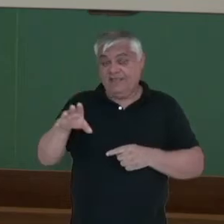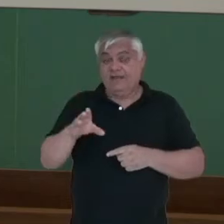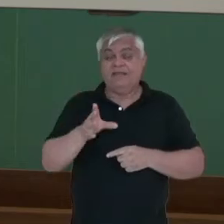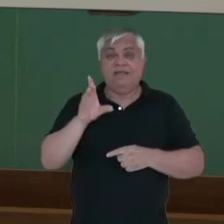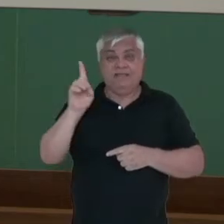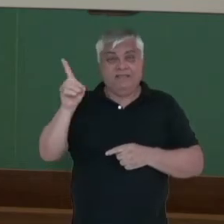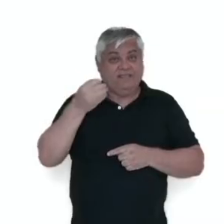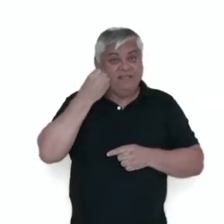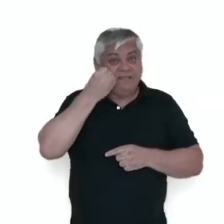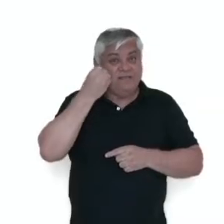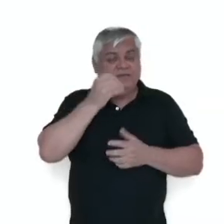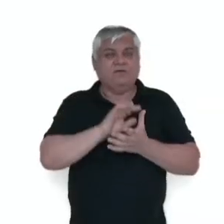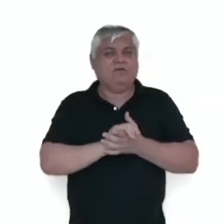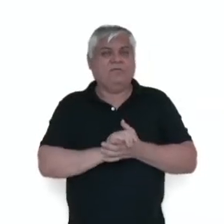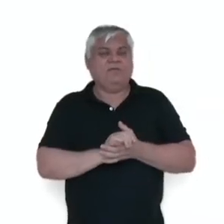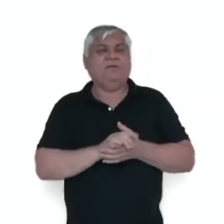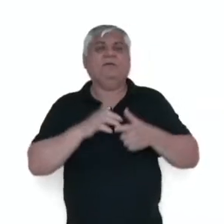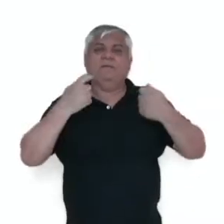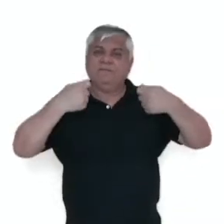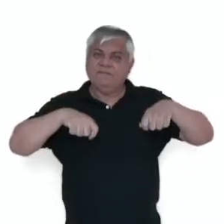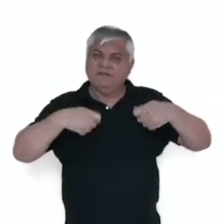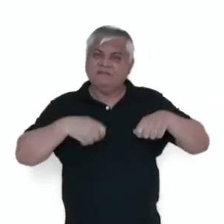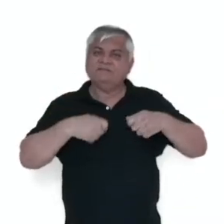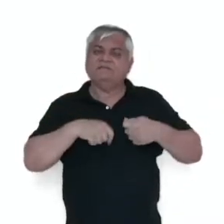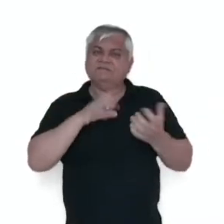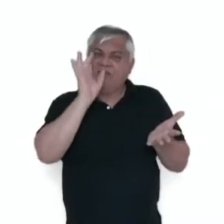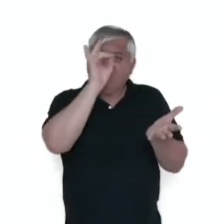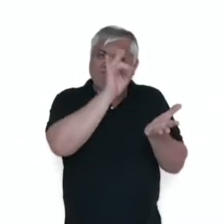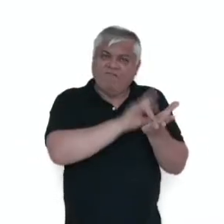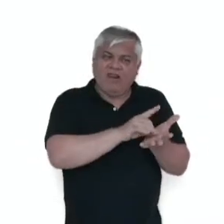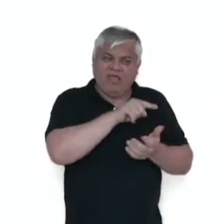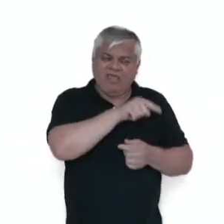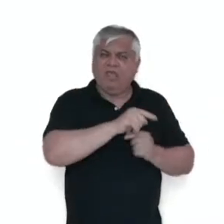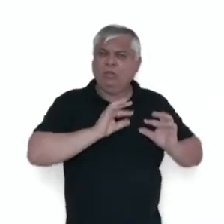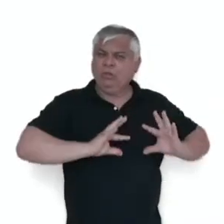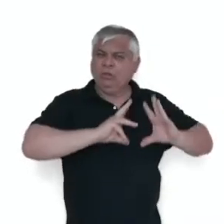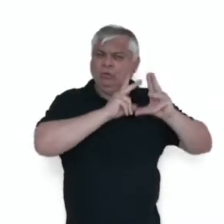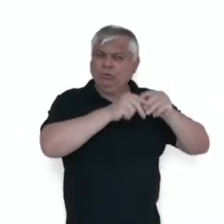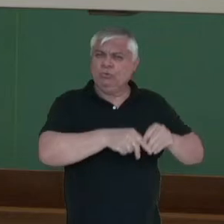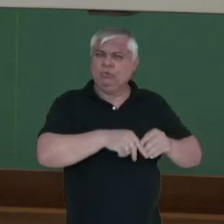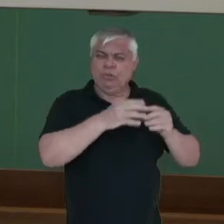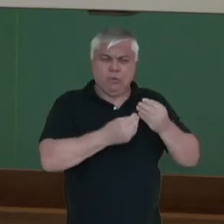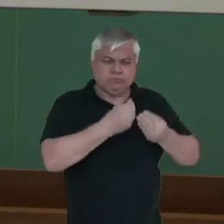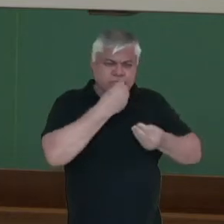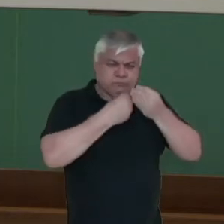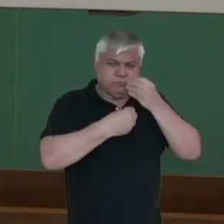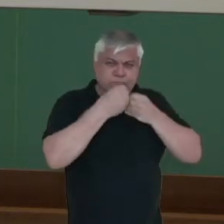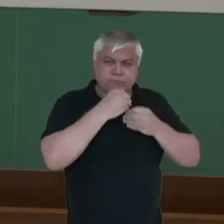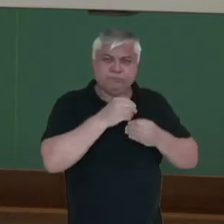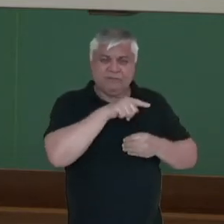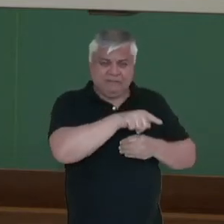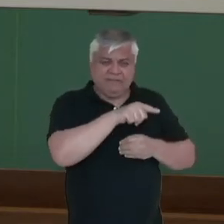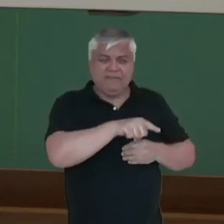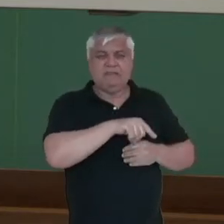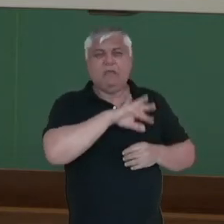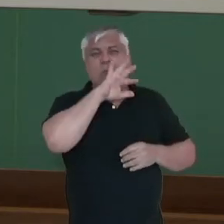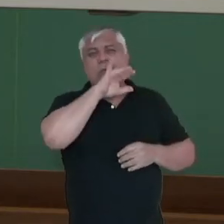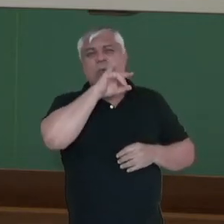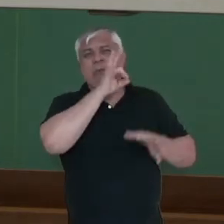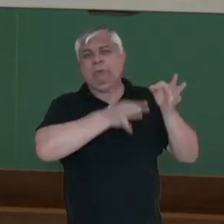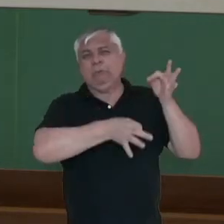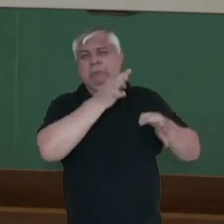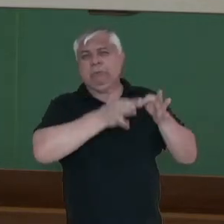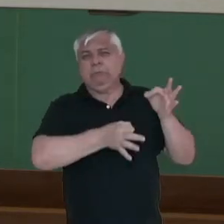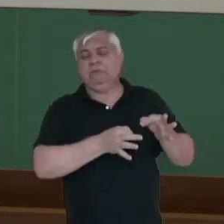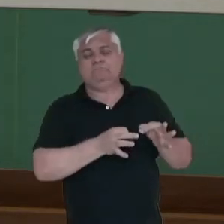lógico ou racional necessário para a afirmação de que todas as vezes em que eu vou experimentar aquele alimento, eu